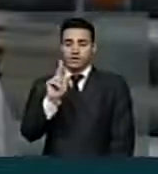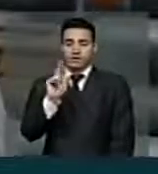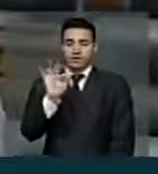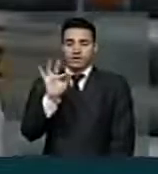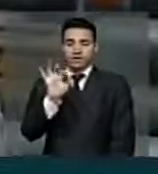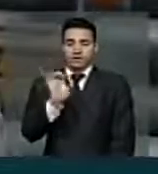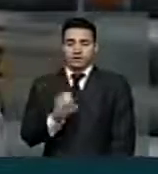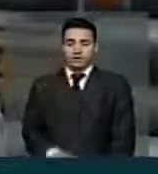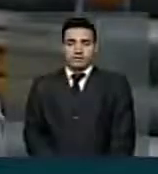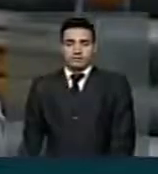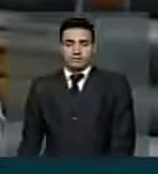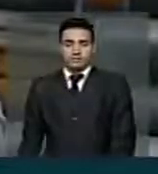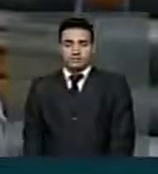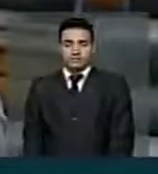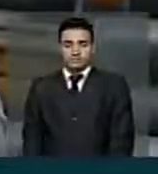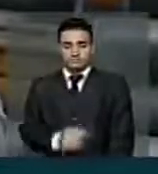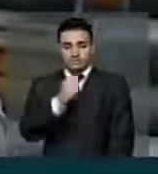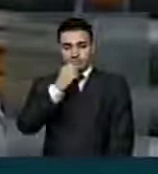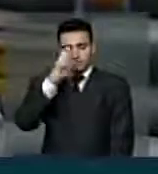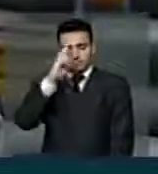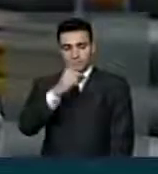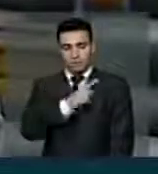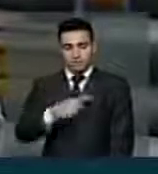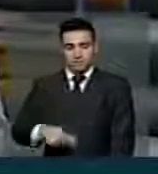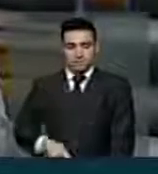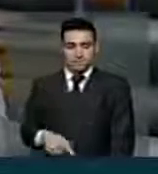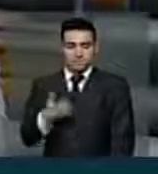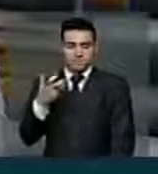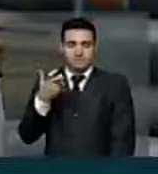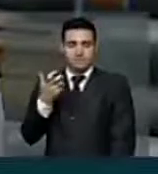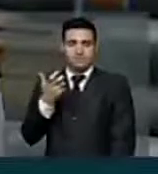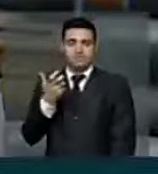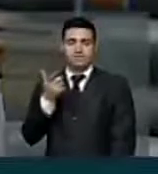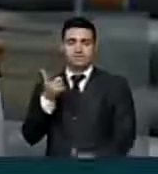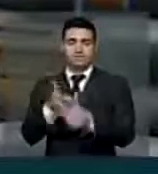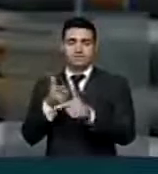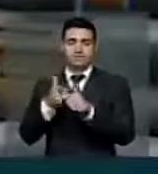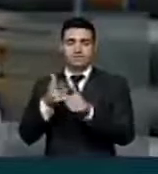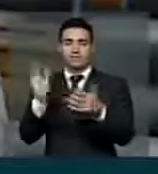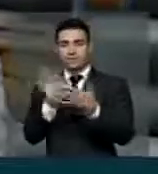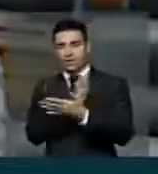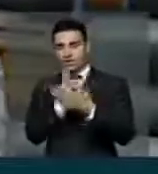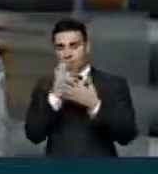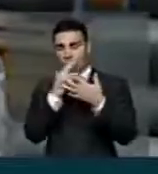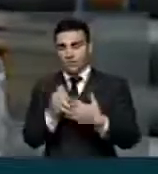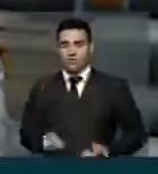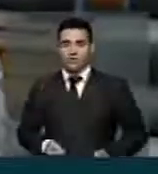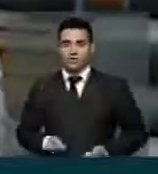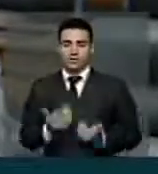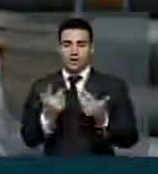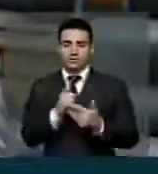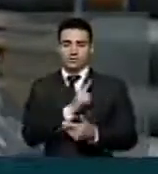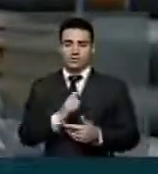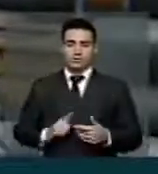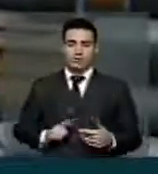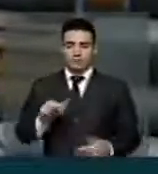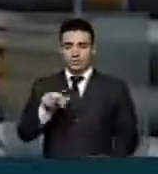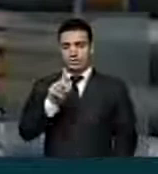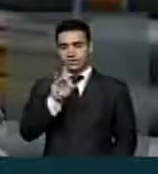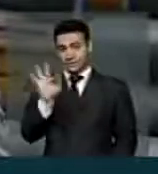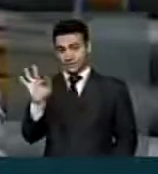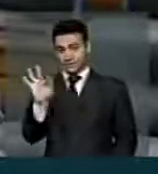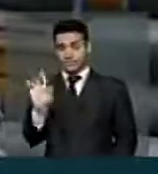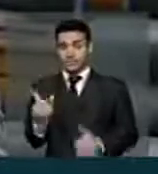presidente eu quero registrar aqui a minha crítica alguns gastos do governo do Distrito Federal o